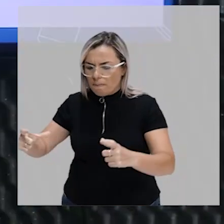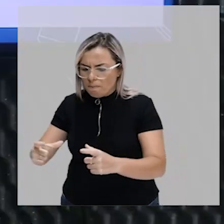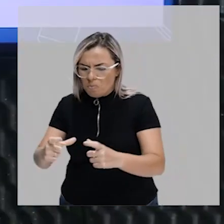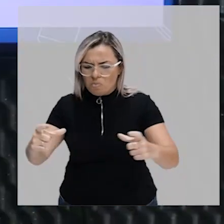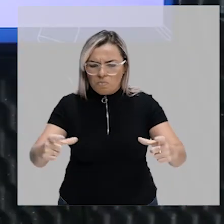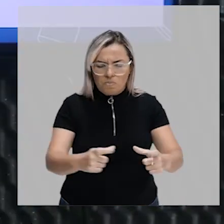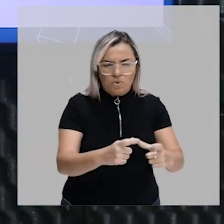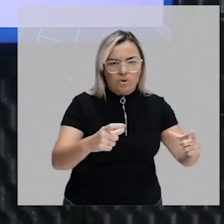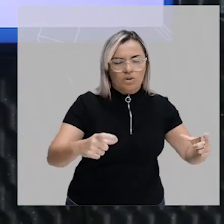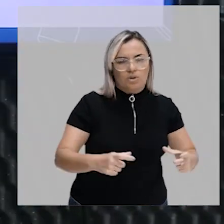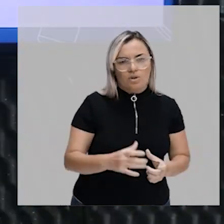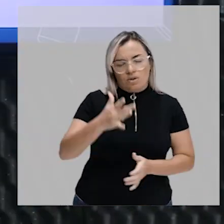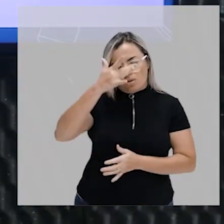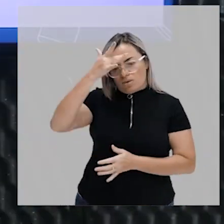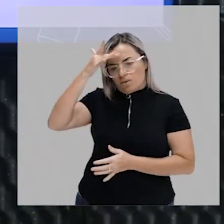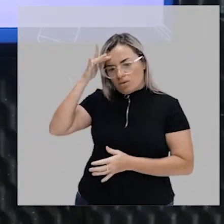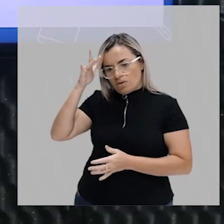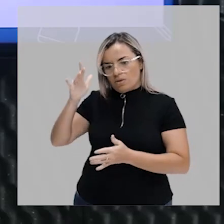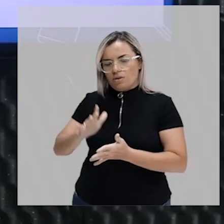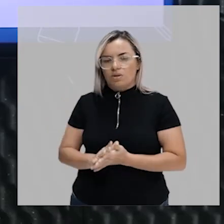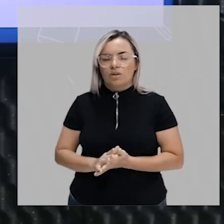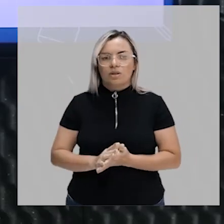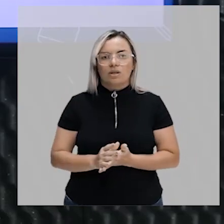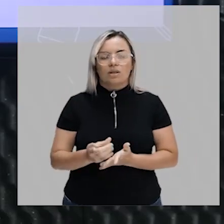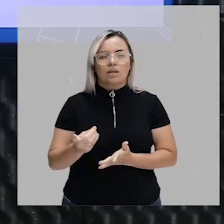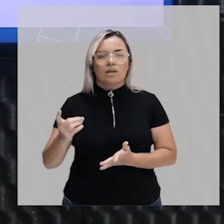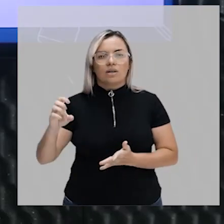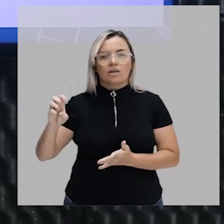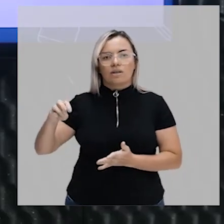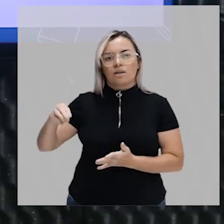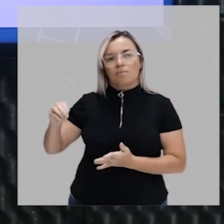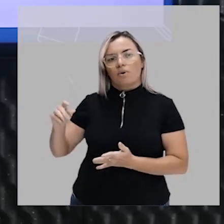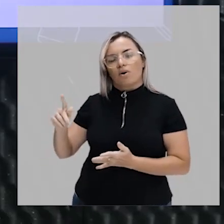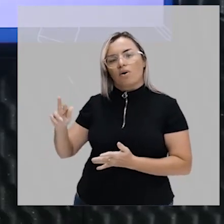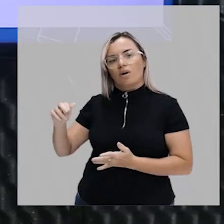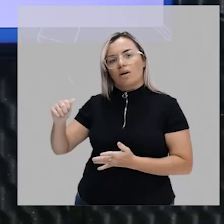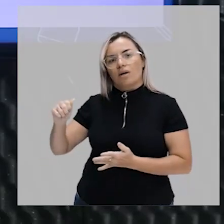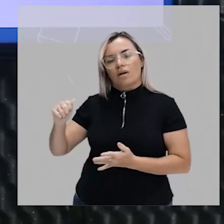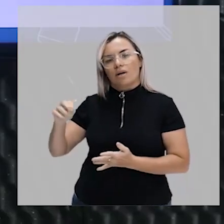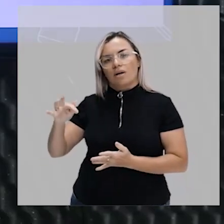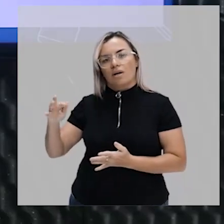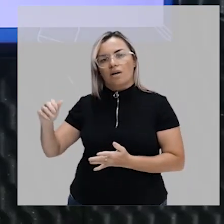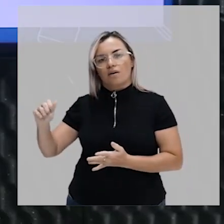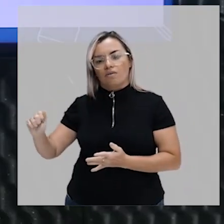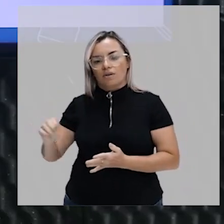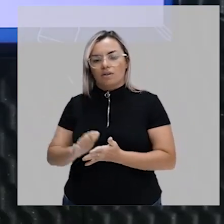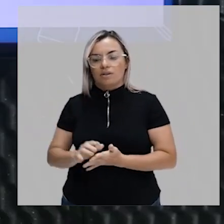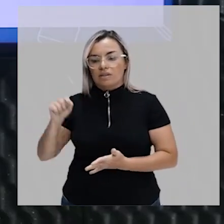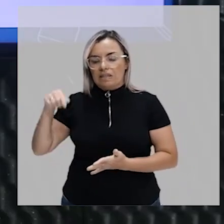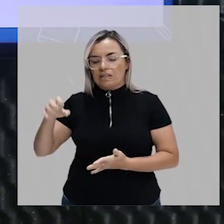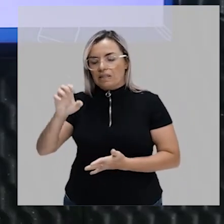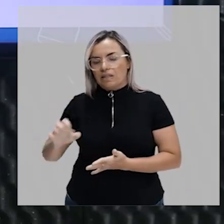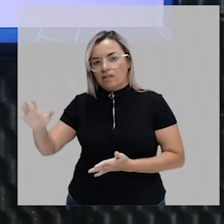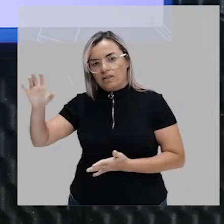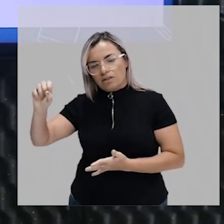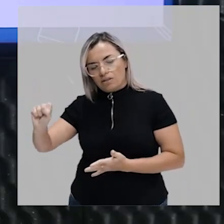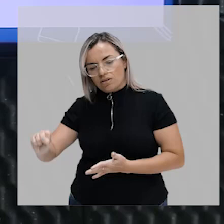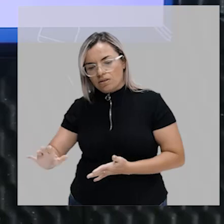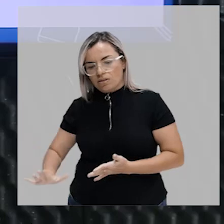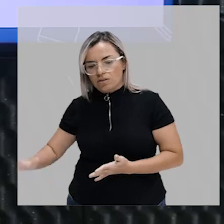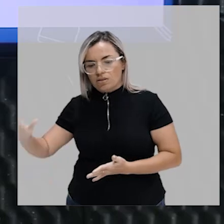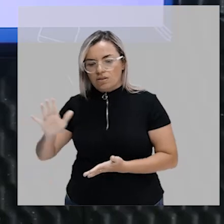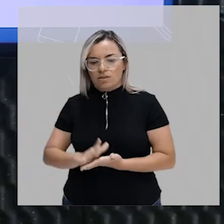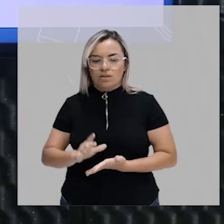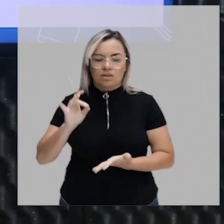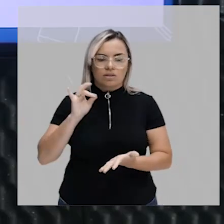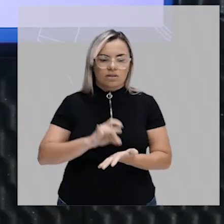Densidade demográfica média aí pode passar até de 100 habitantes por quilômetro quadrado na região Sudeste. Então, isso aqui está